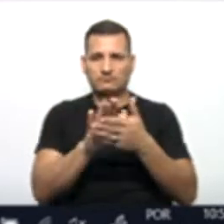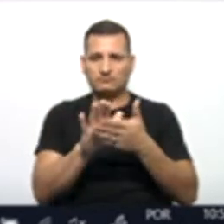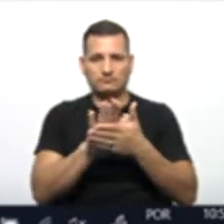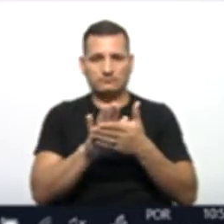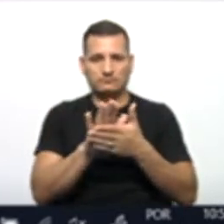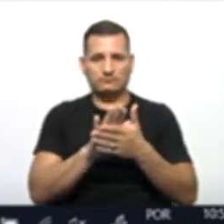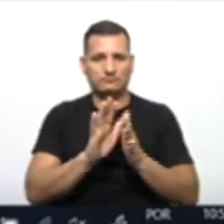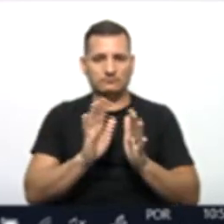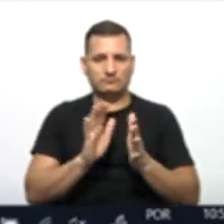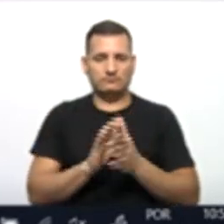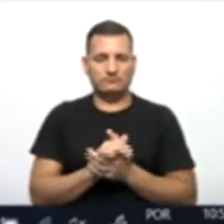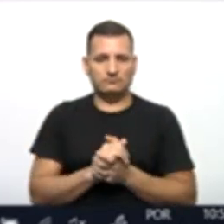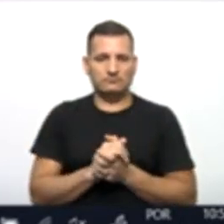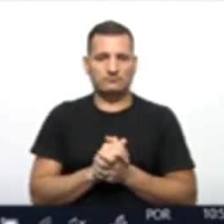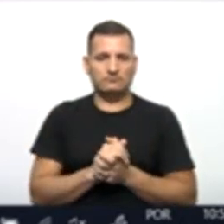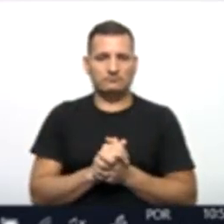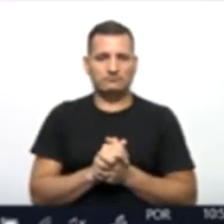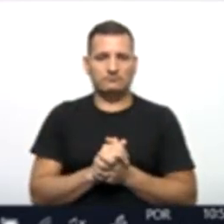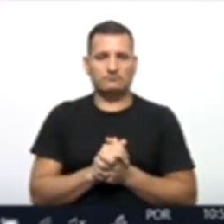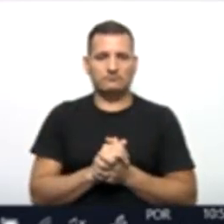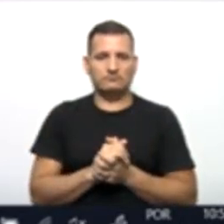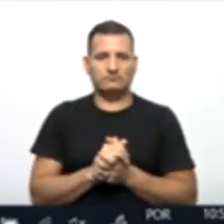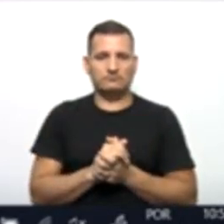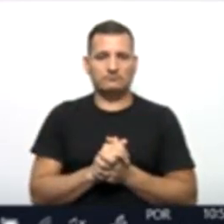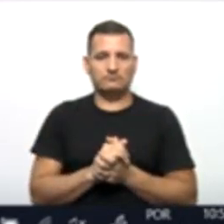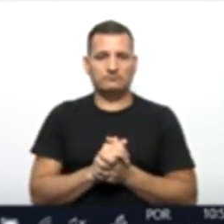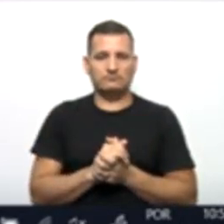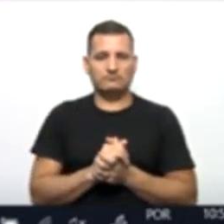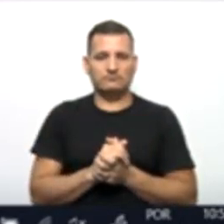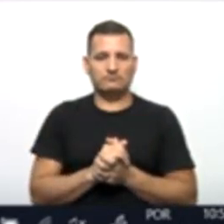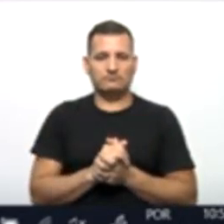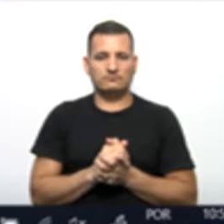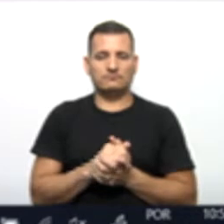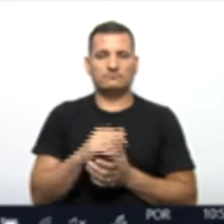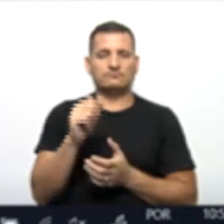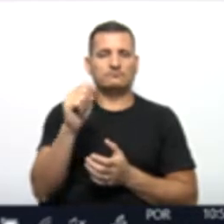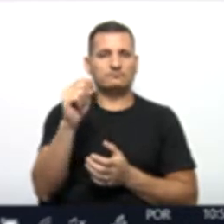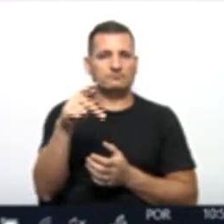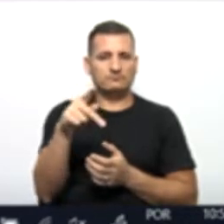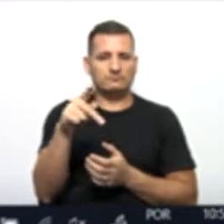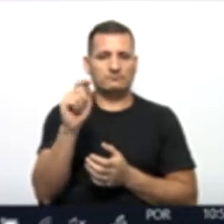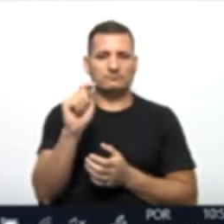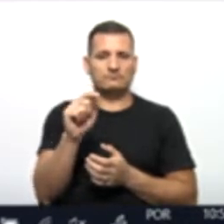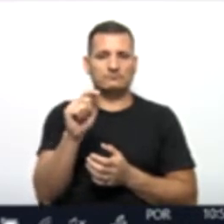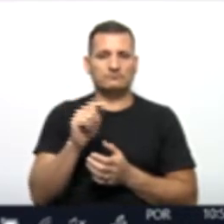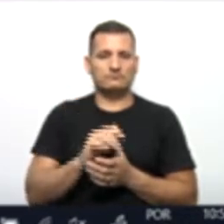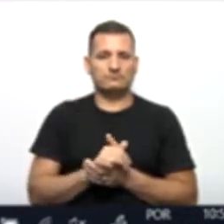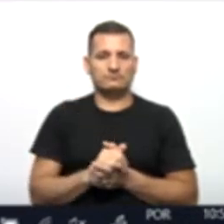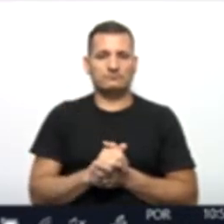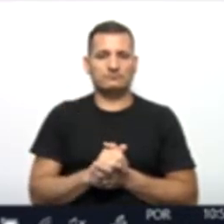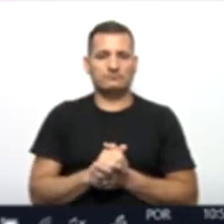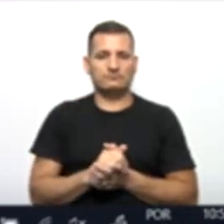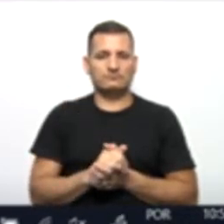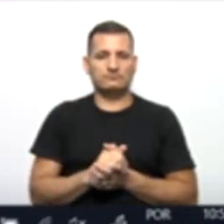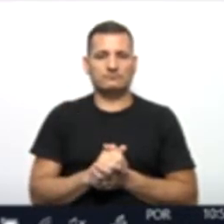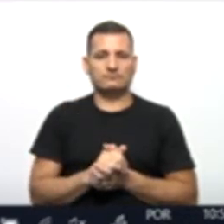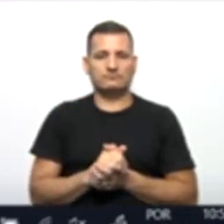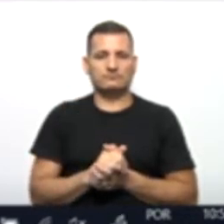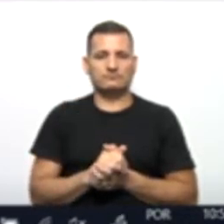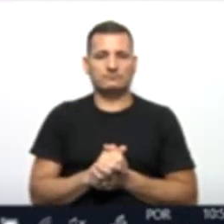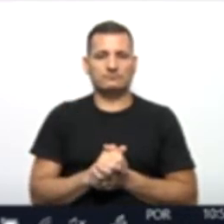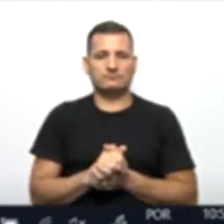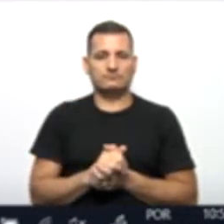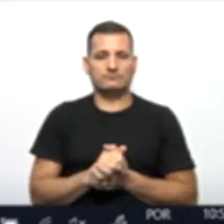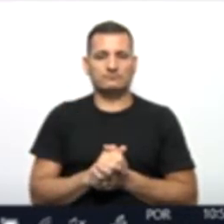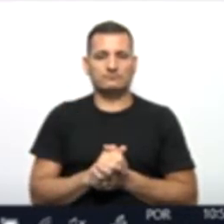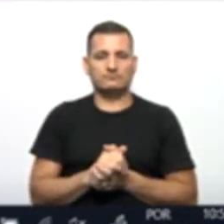dizer o esquema criado bebê contato flash ok aplica executado com